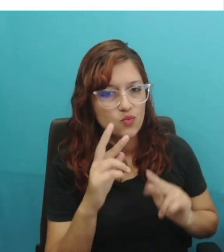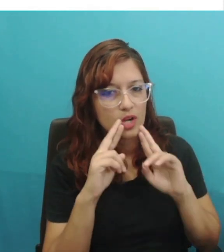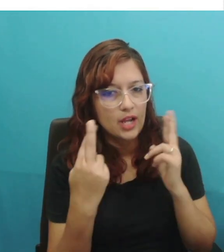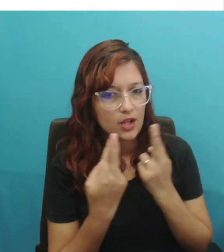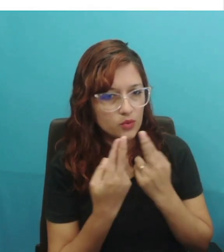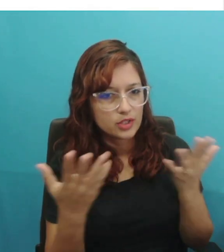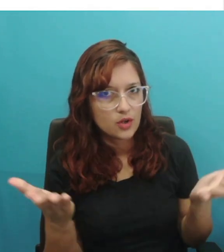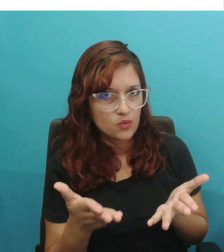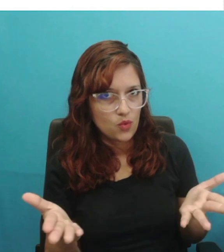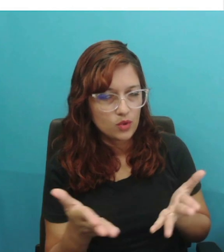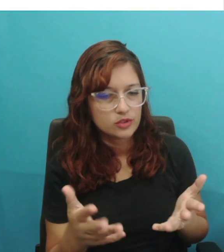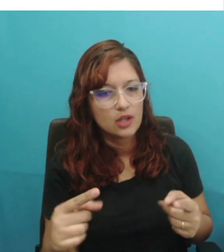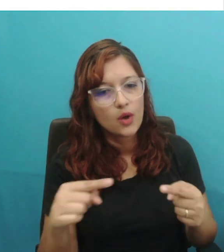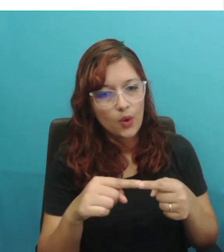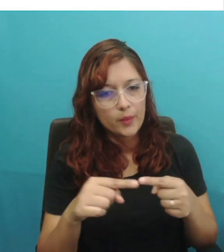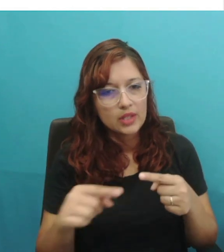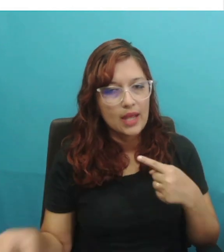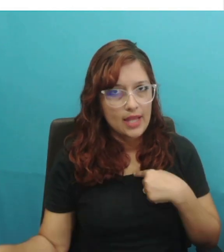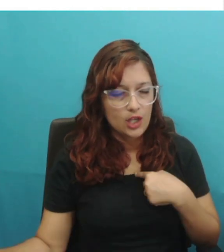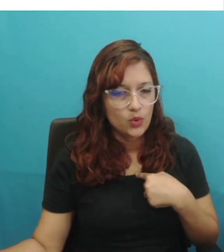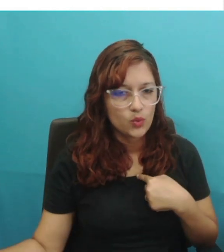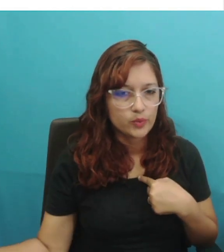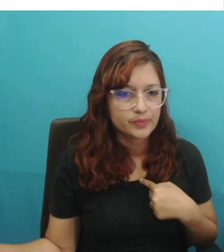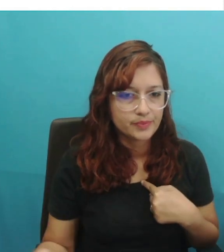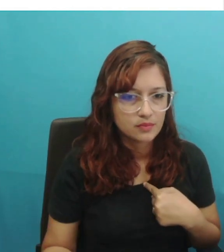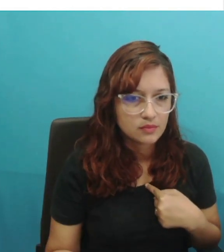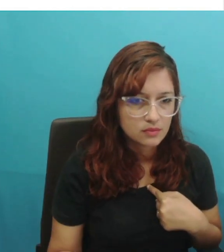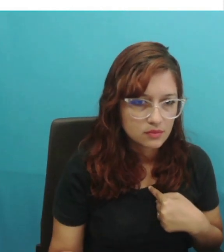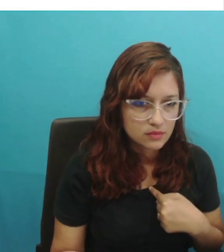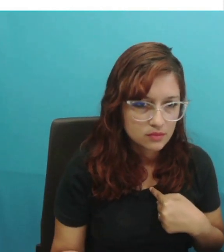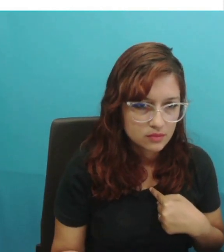Aqui, ó, tenho uma reunião hoje.